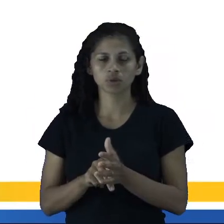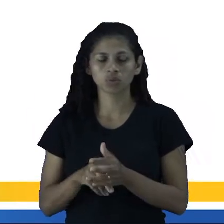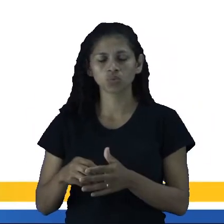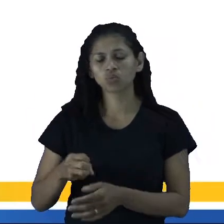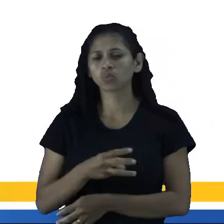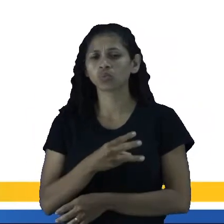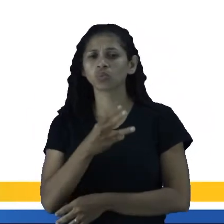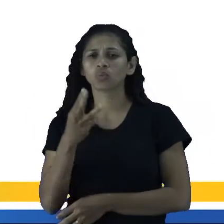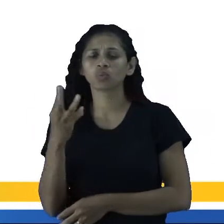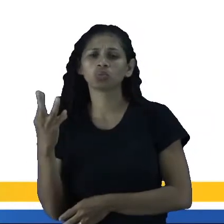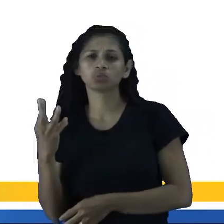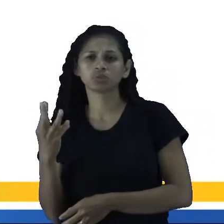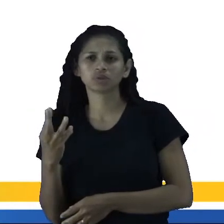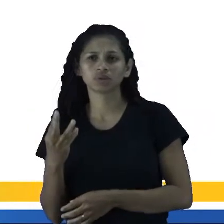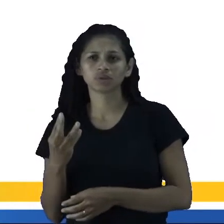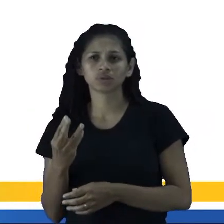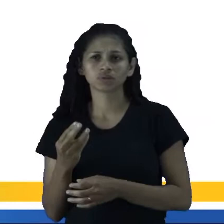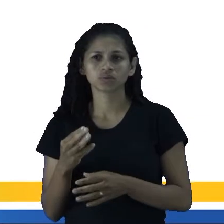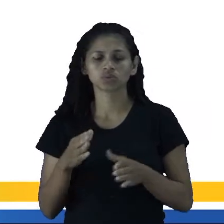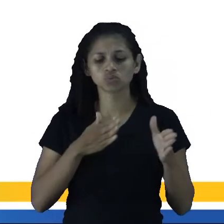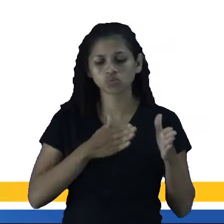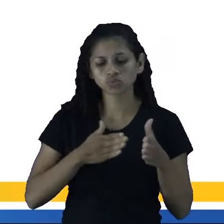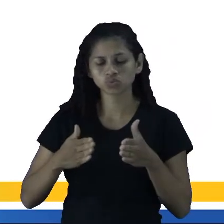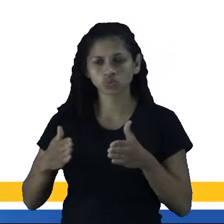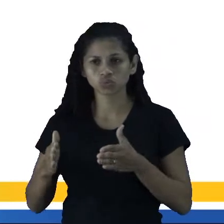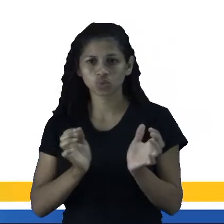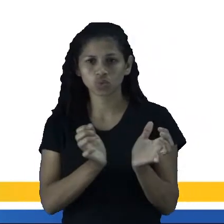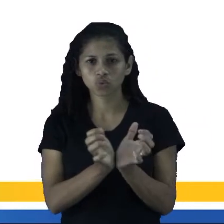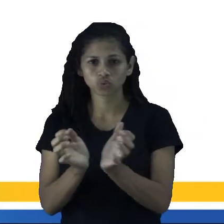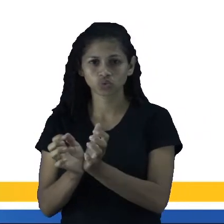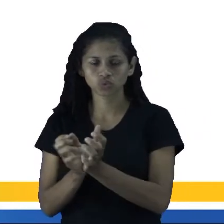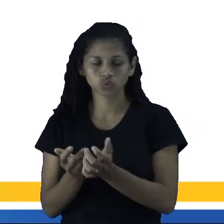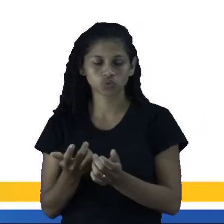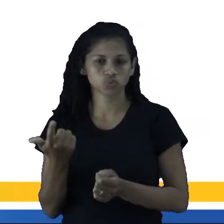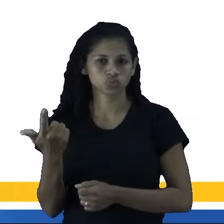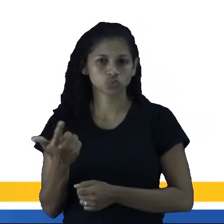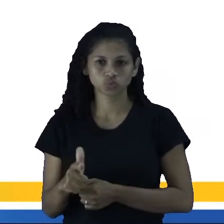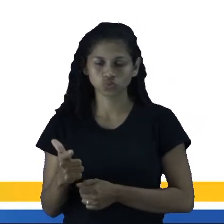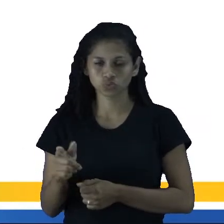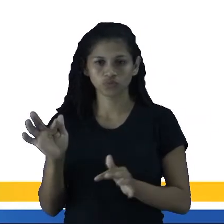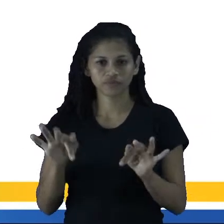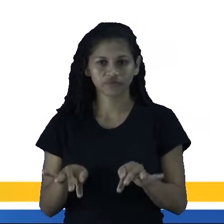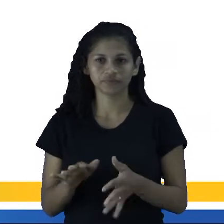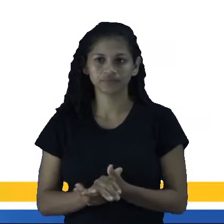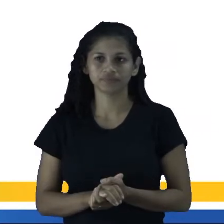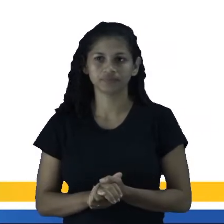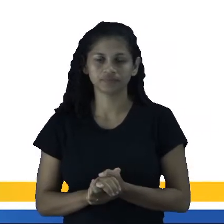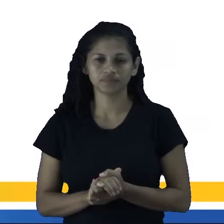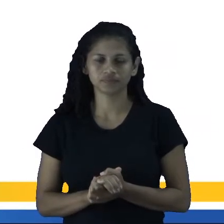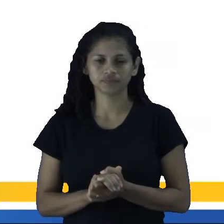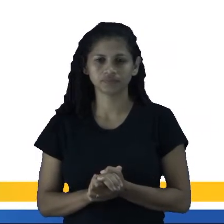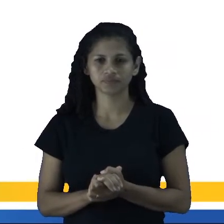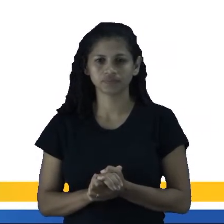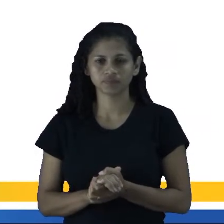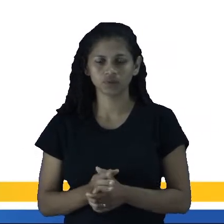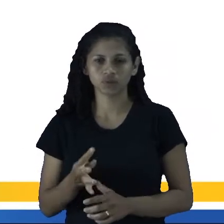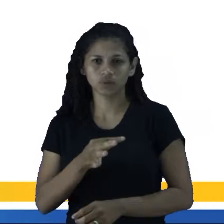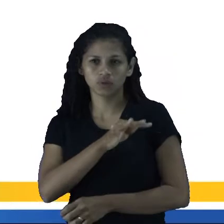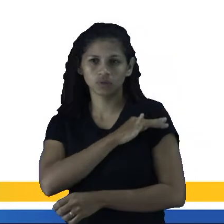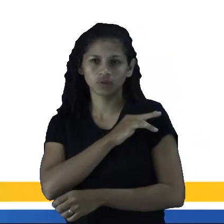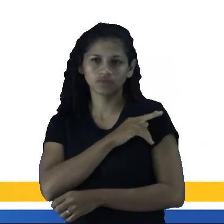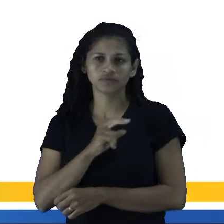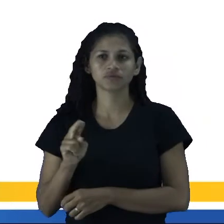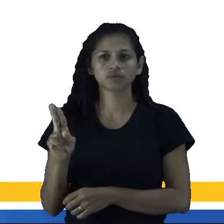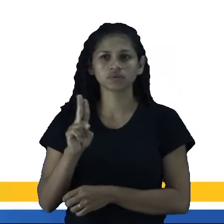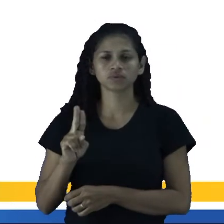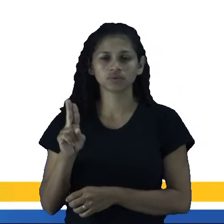maneiras existem para ordenar os elementos de um conjunto finito. Quer dizer o seguinte, é uma técnica que você vai